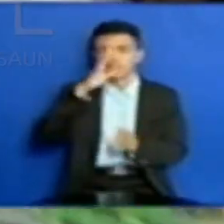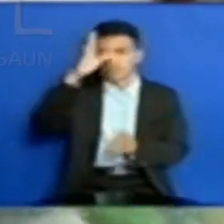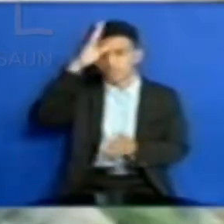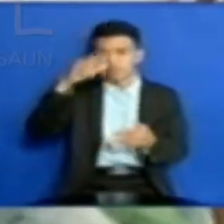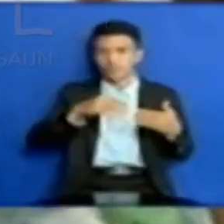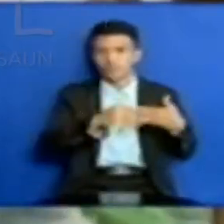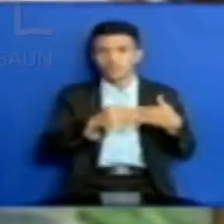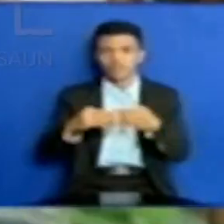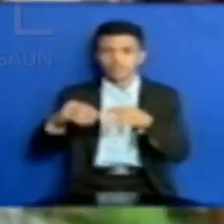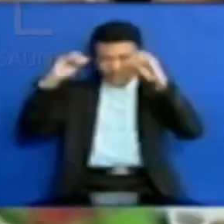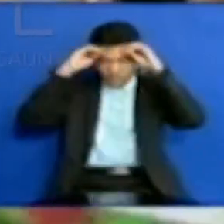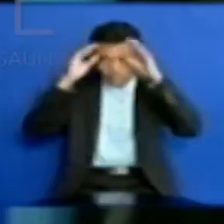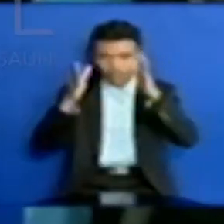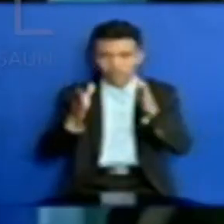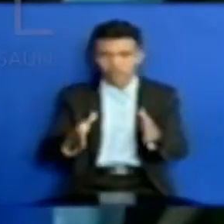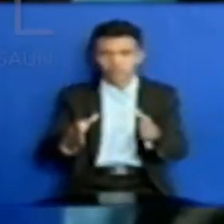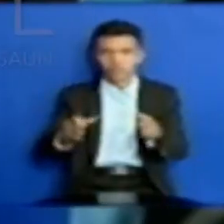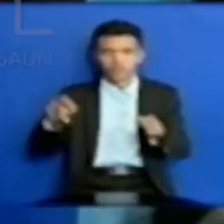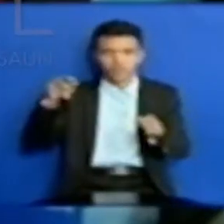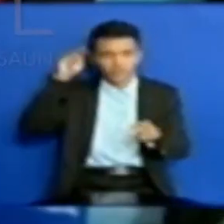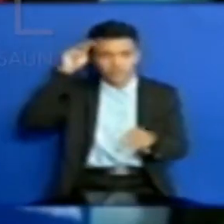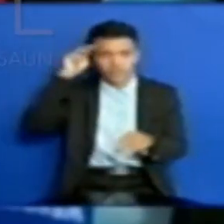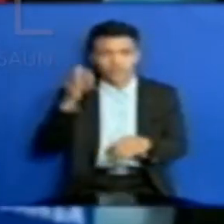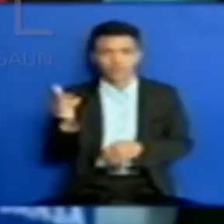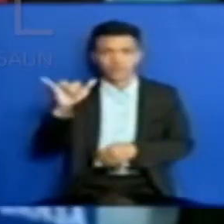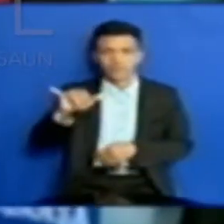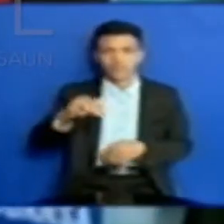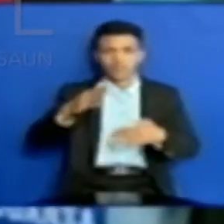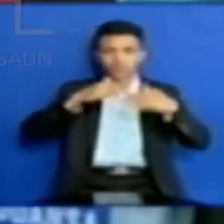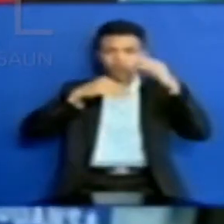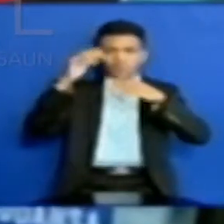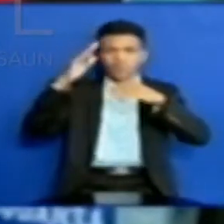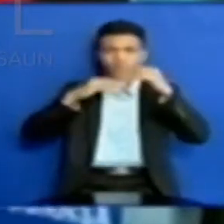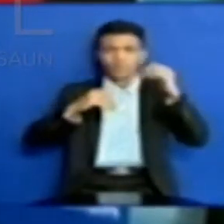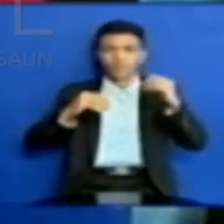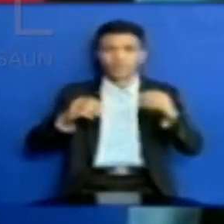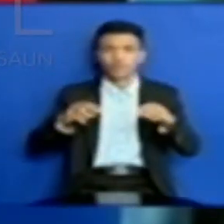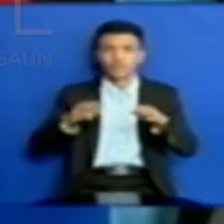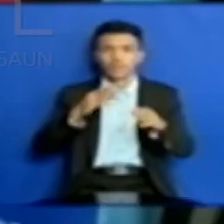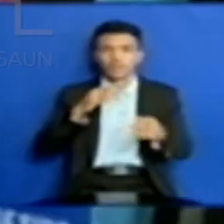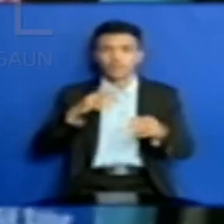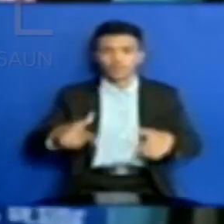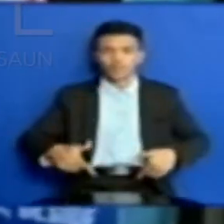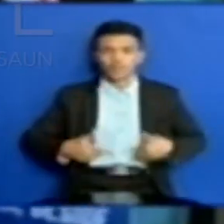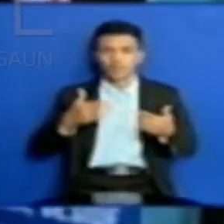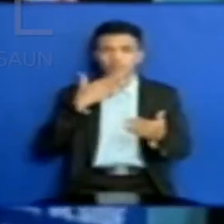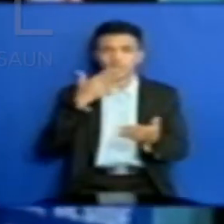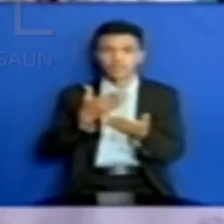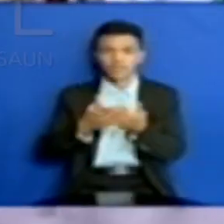local, professores no linha sectorais Sira, atu promove Moris Nebe Harmonia. Professor